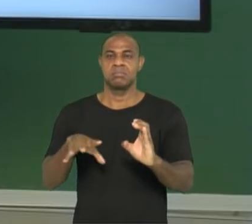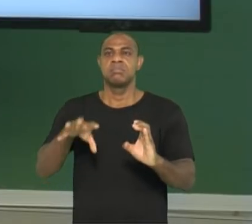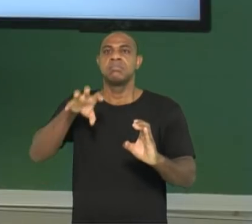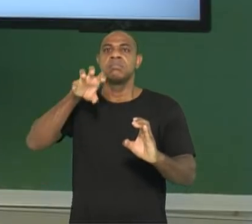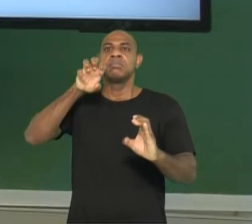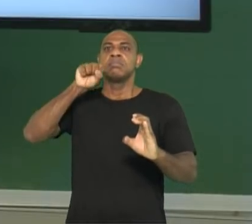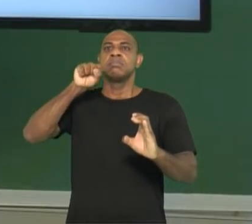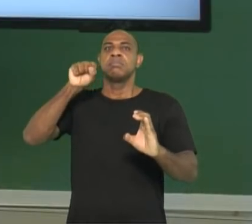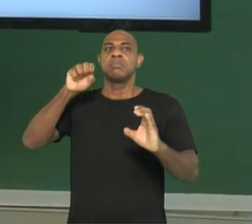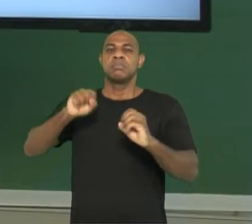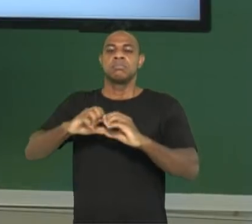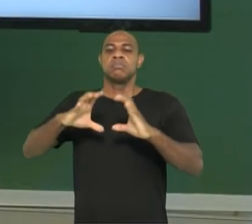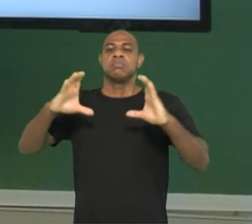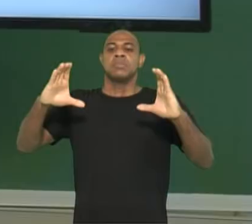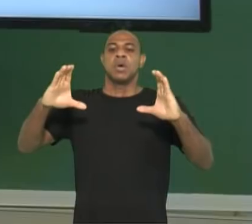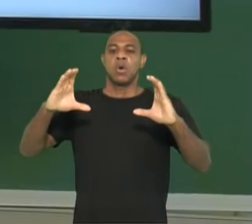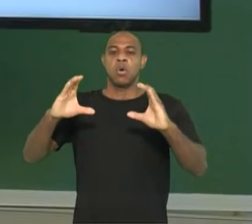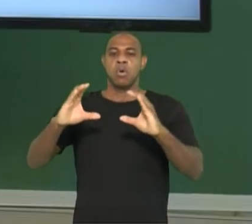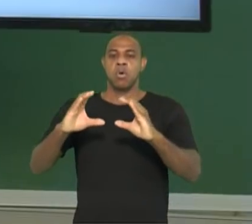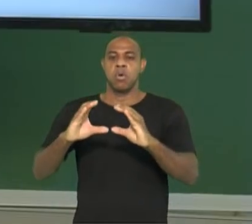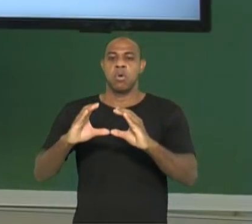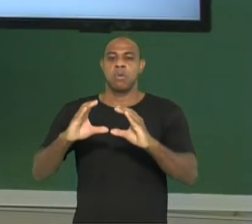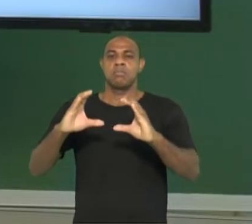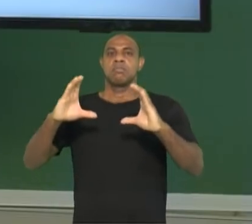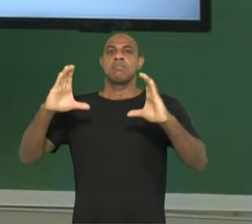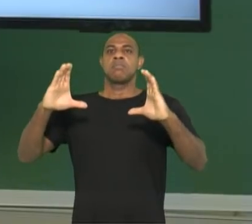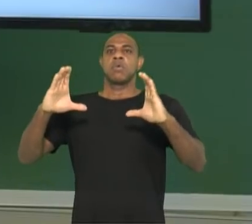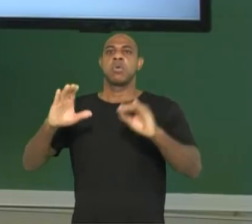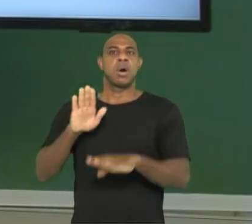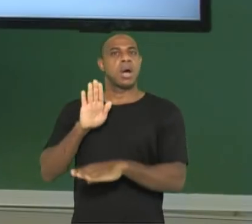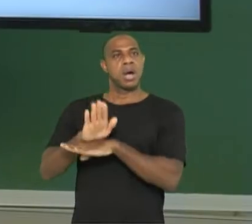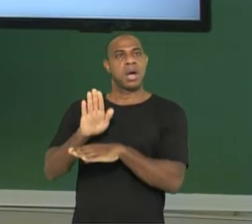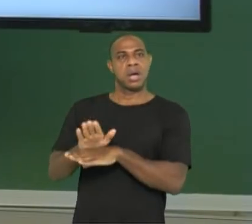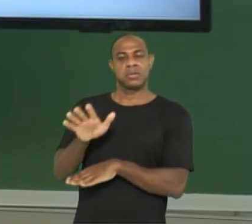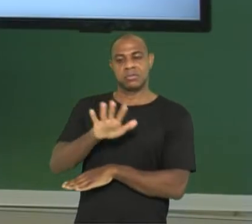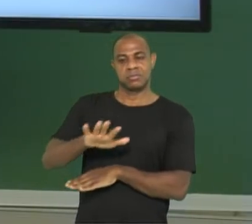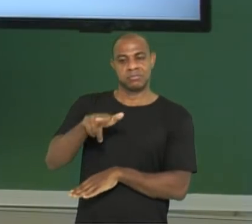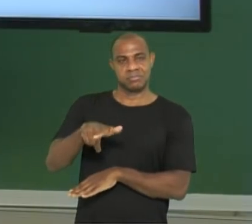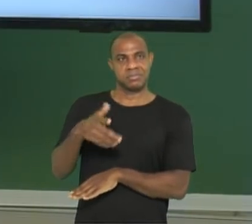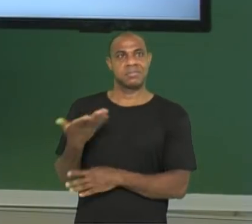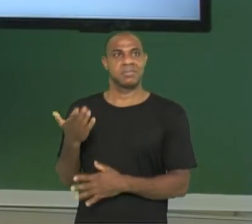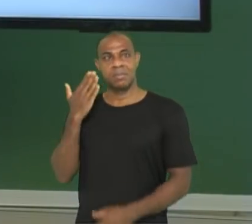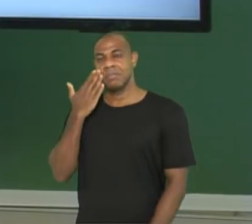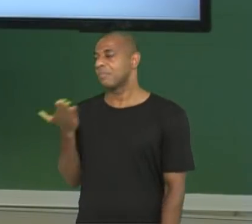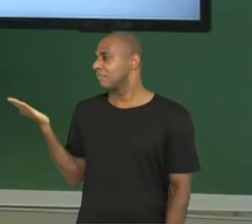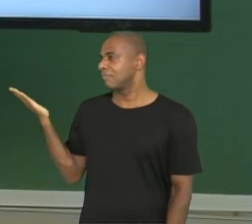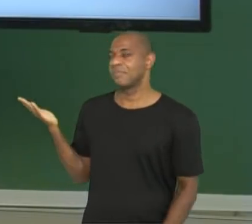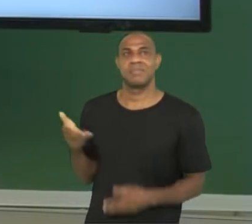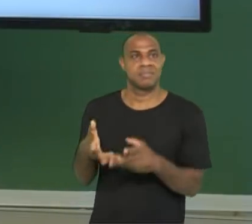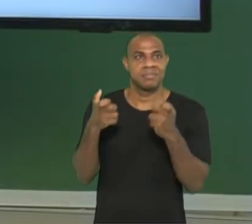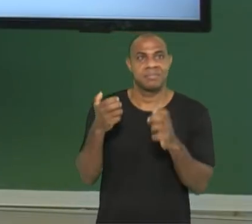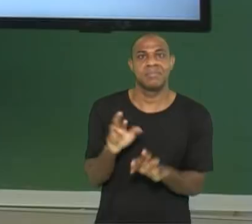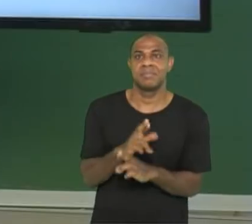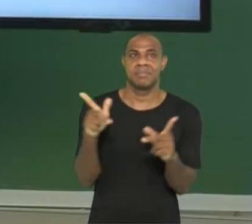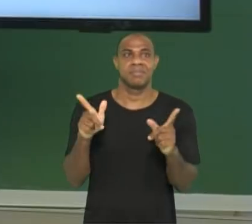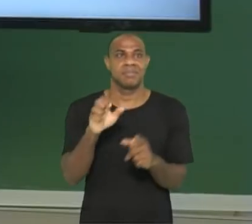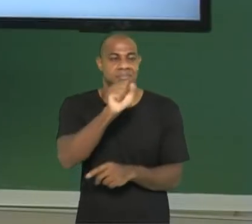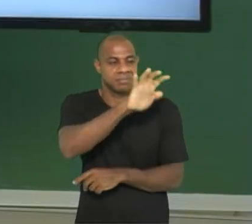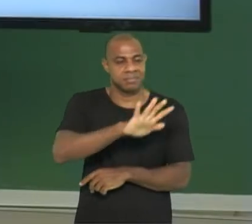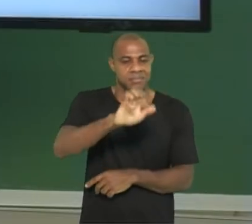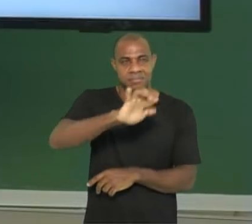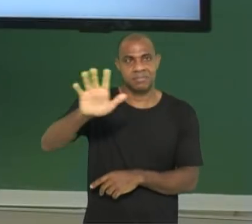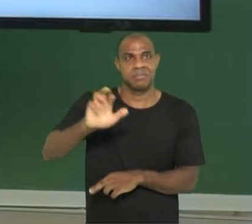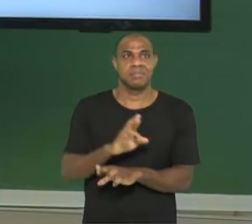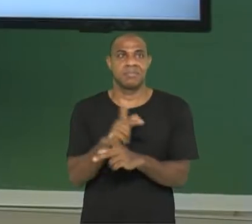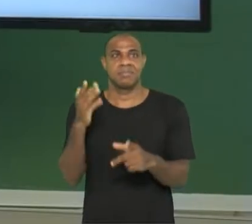esvaziar. E eles têm milhares de alvéolos pulmonares. Se vocês observarem na imagem, a quantidade é diferente. Então, em mamíferos